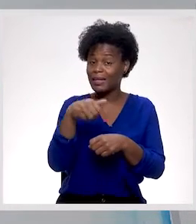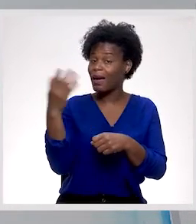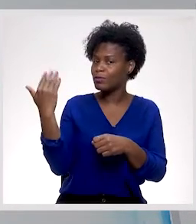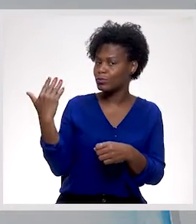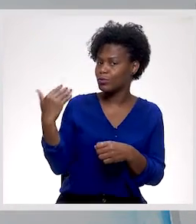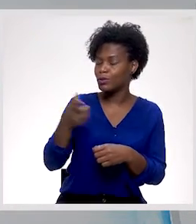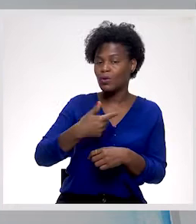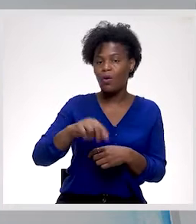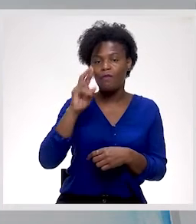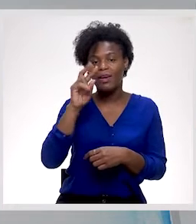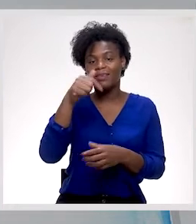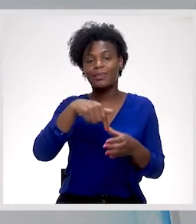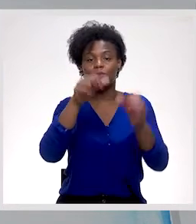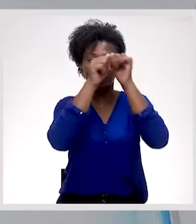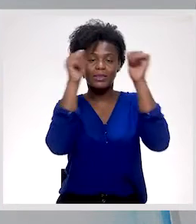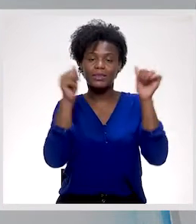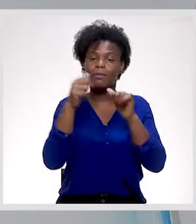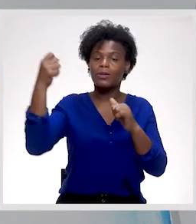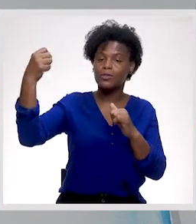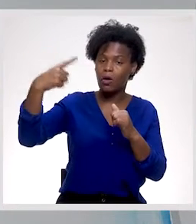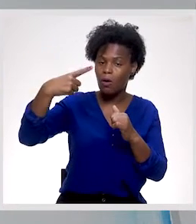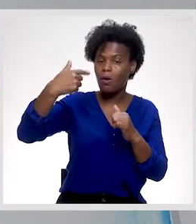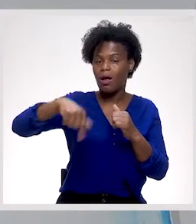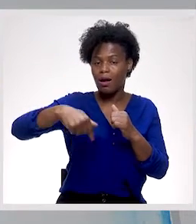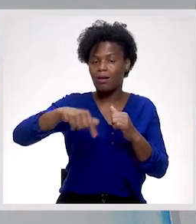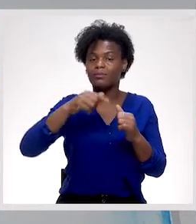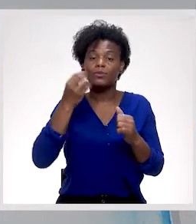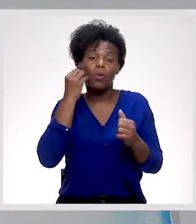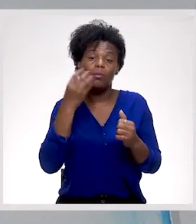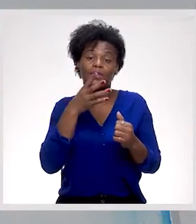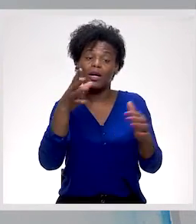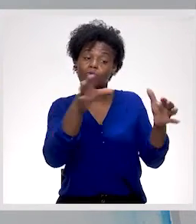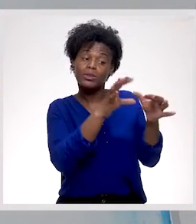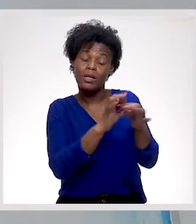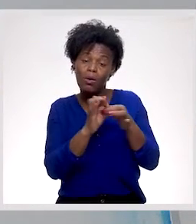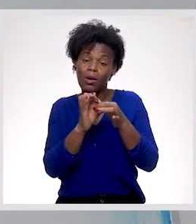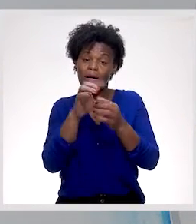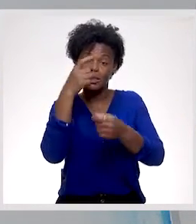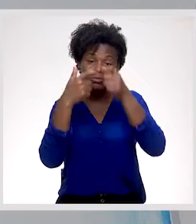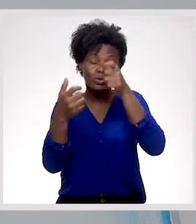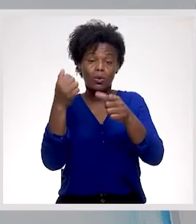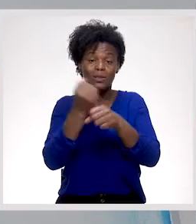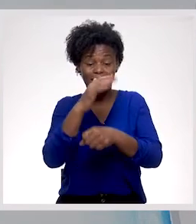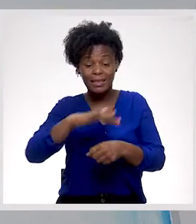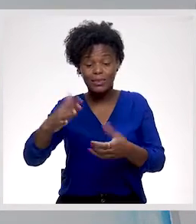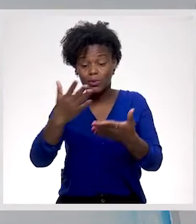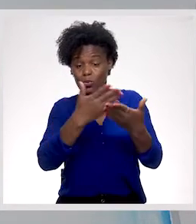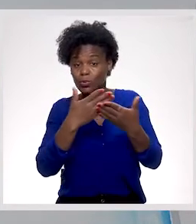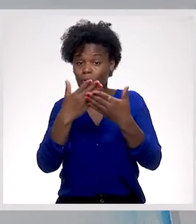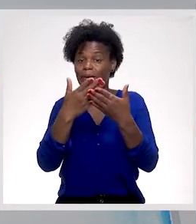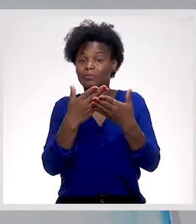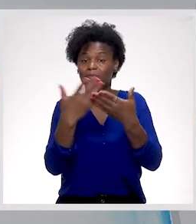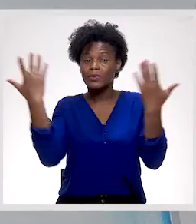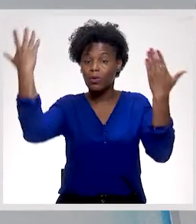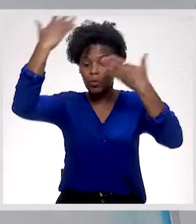no Sistema Solar nós temos, segundo a União Astronómica Internacional, nós temos 3